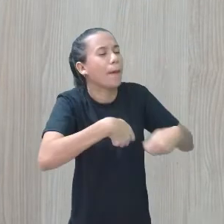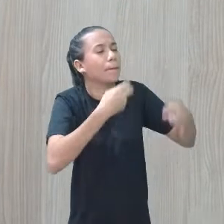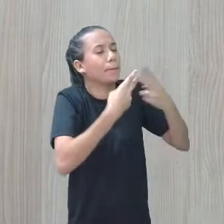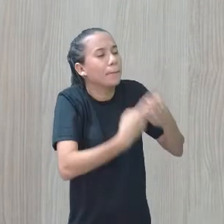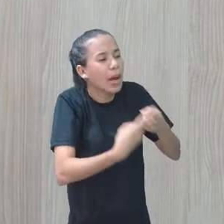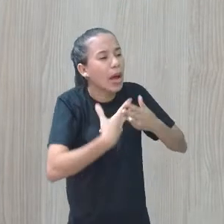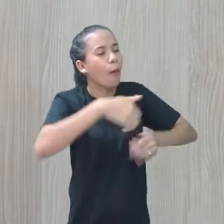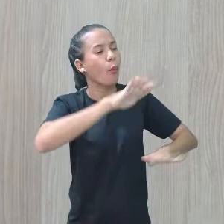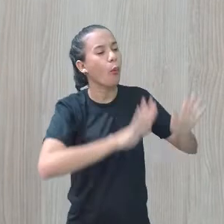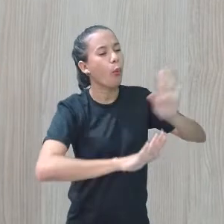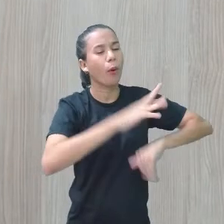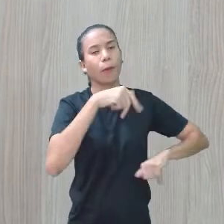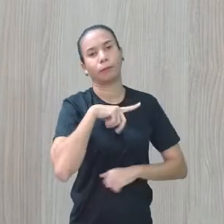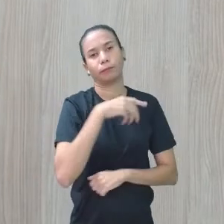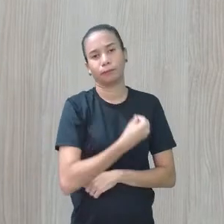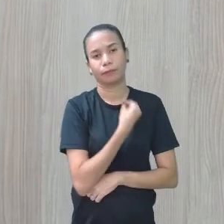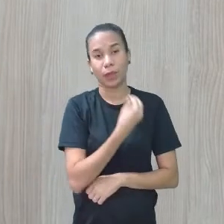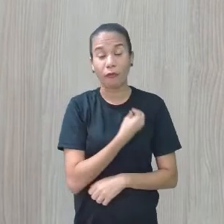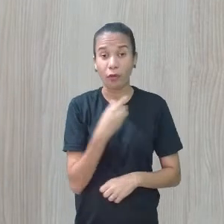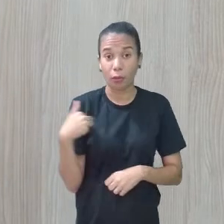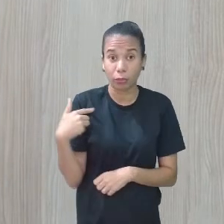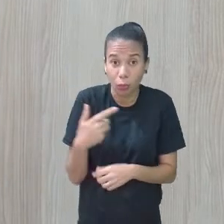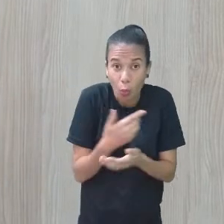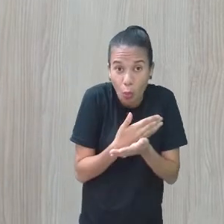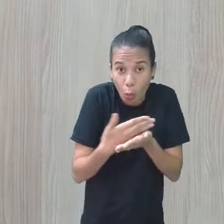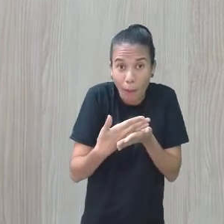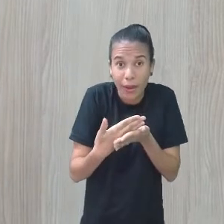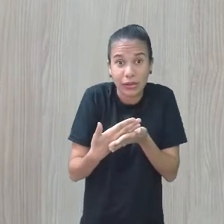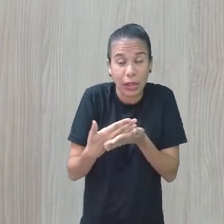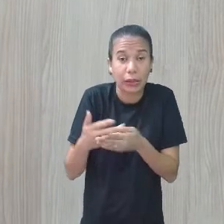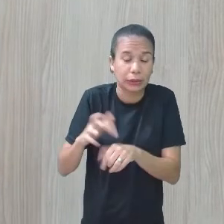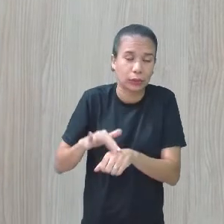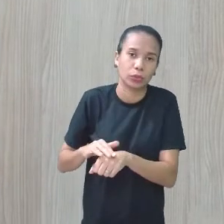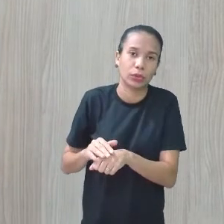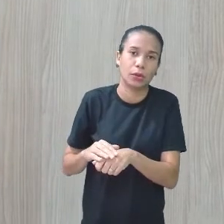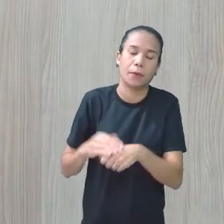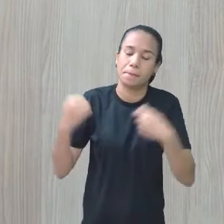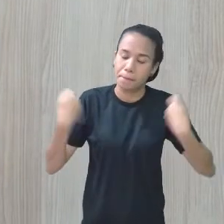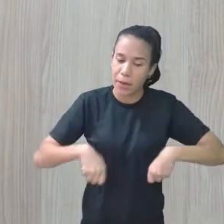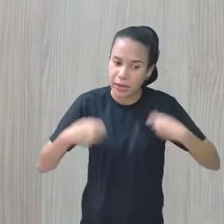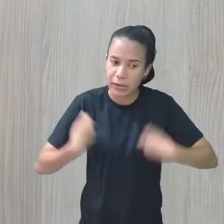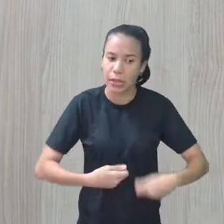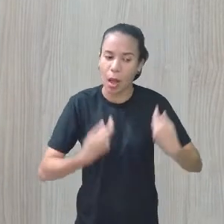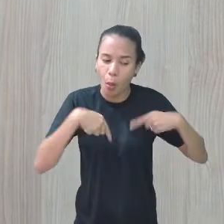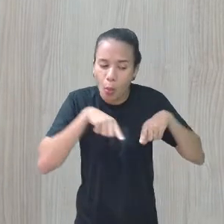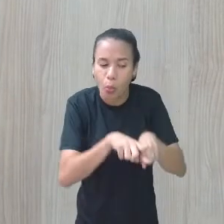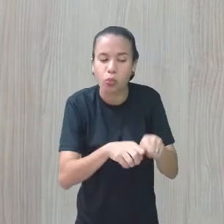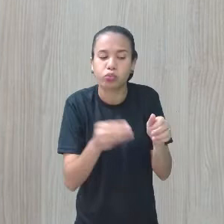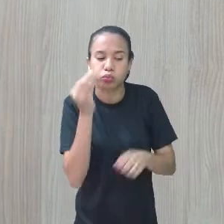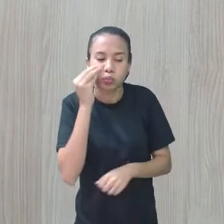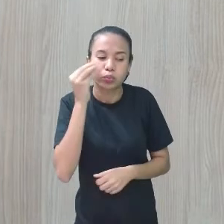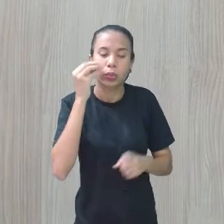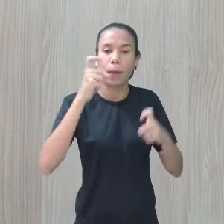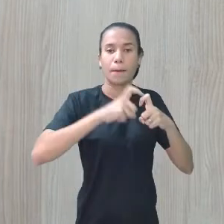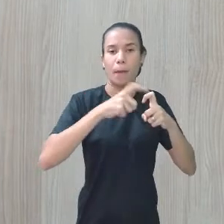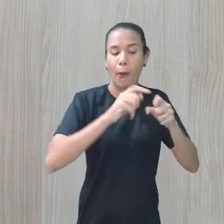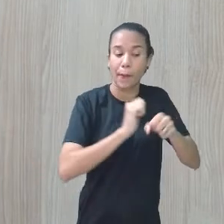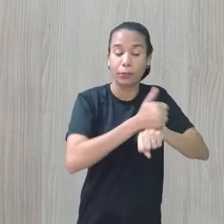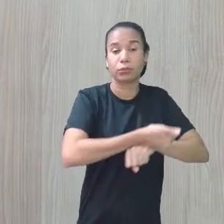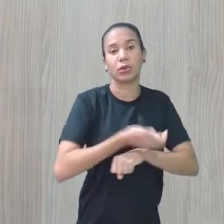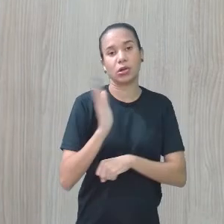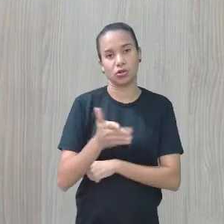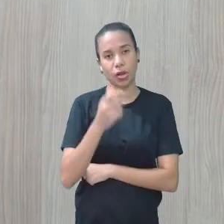os cuidados com os nossos idosos, porque quando começa o mal de Alzheimer, eles precisam ser acompanhados pelo médico e já